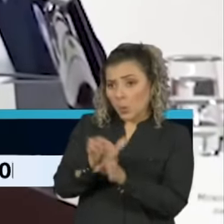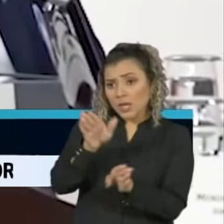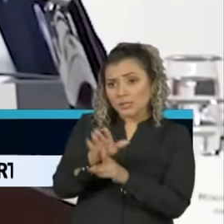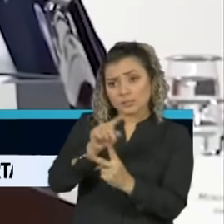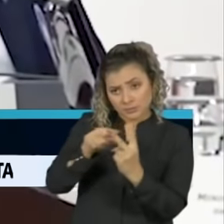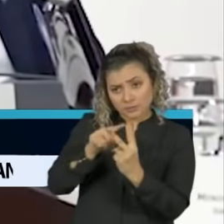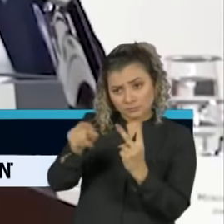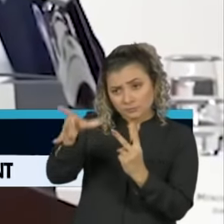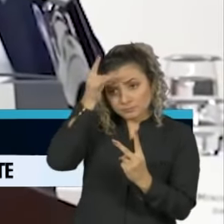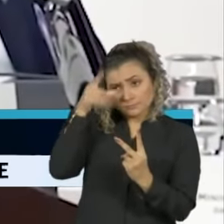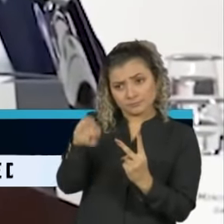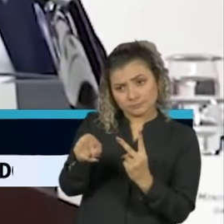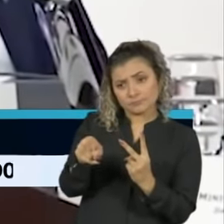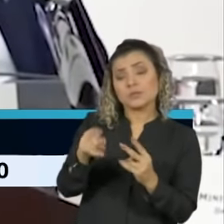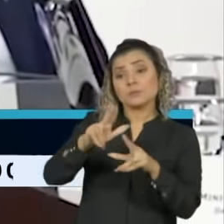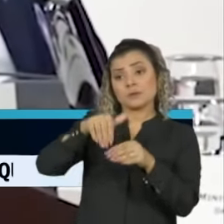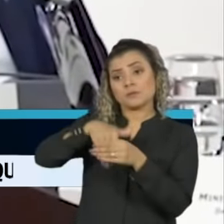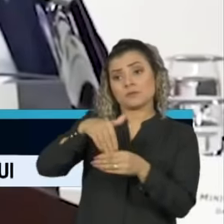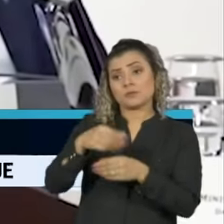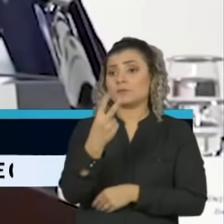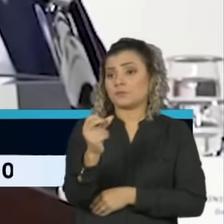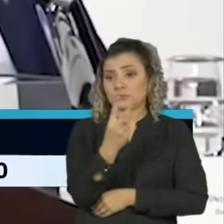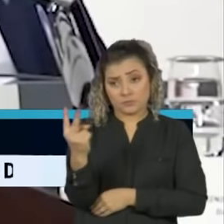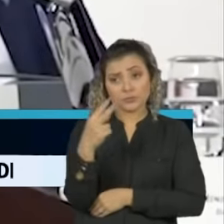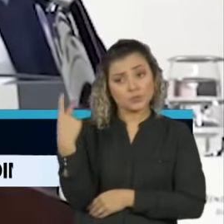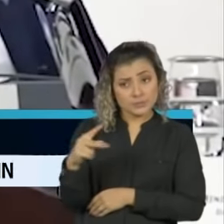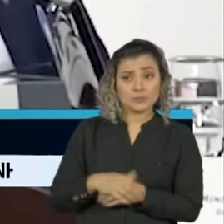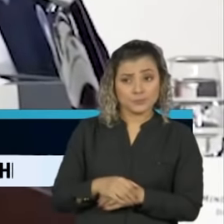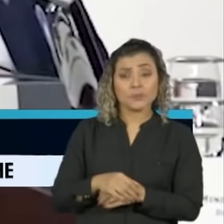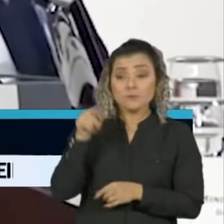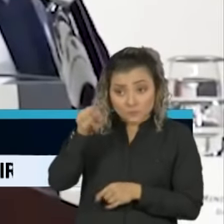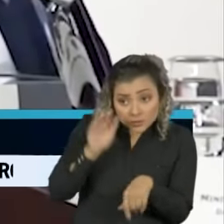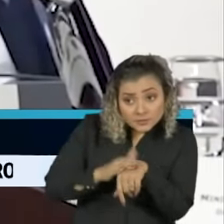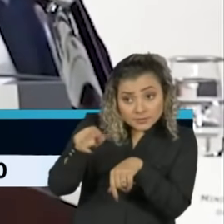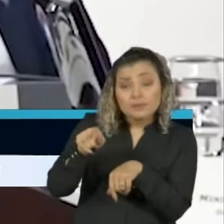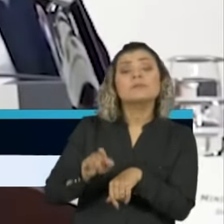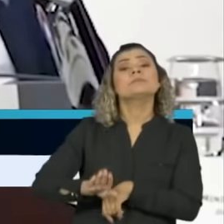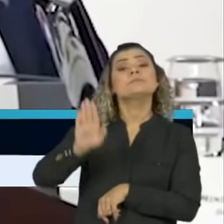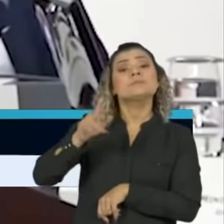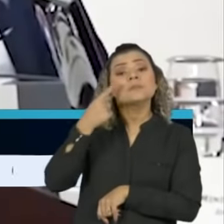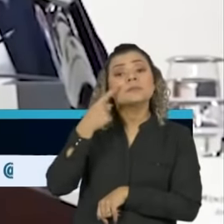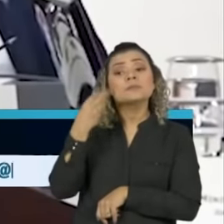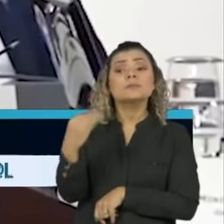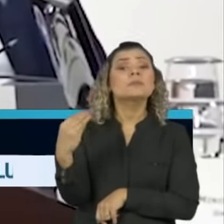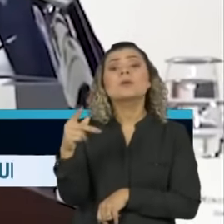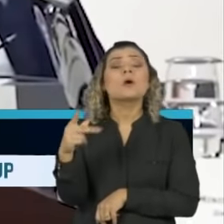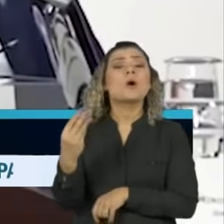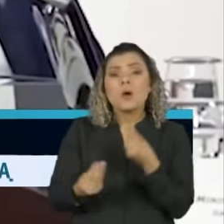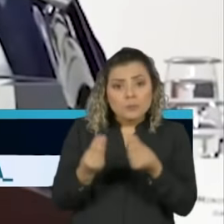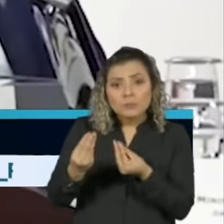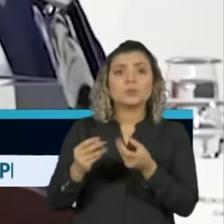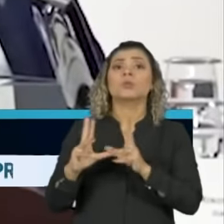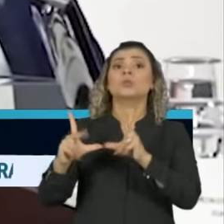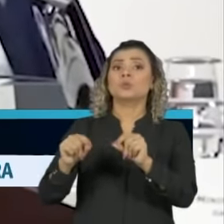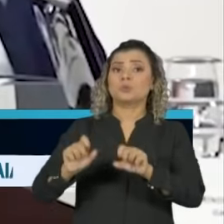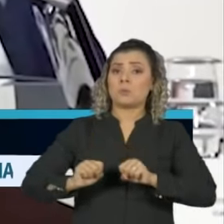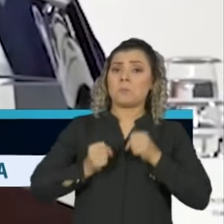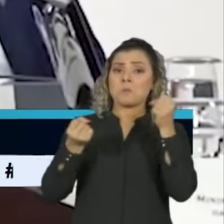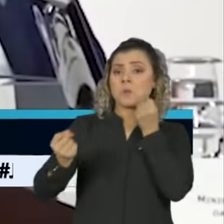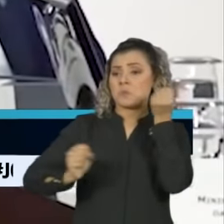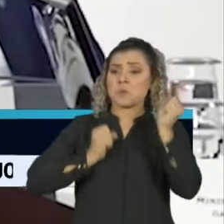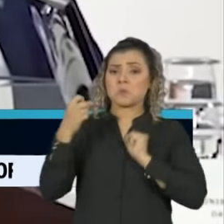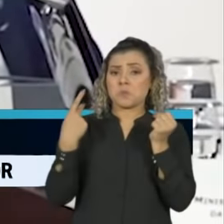observações por ocasião das eleições de 2022, onde Vossa Excelência poderá destilar todo o seu ódio e